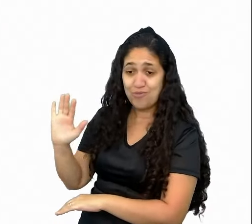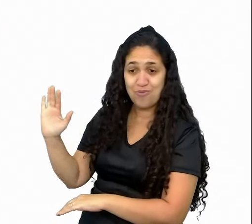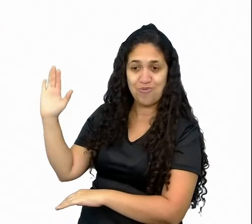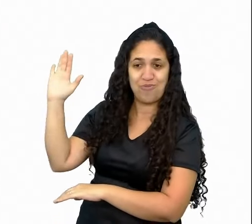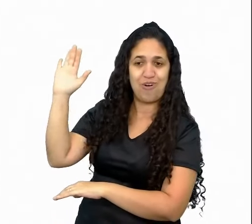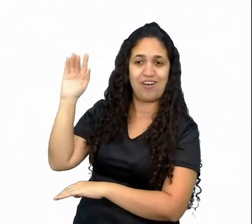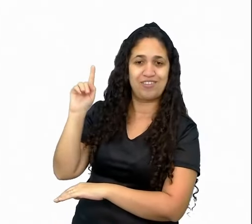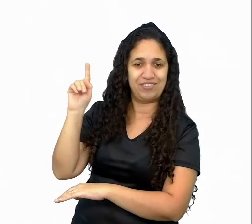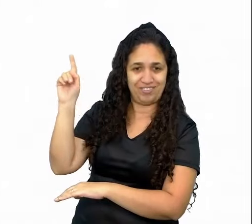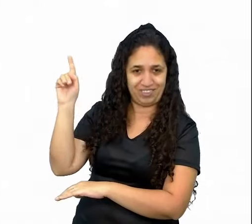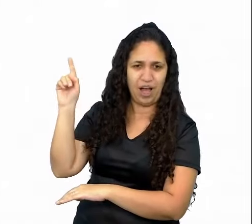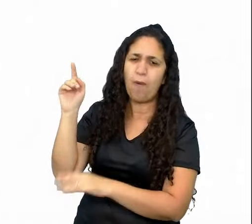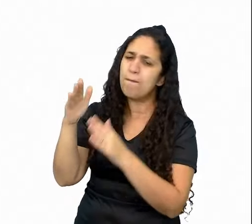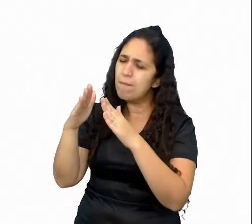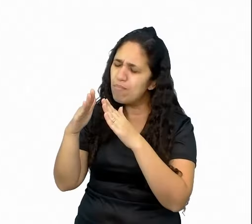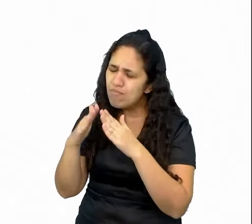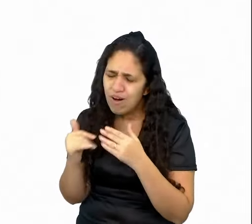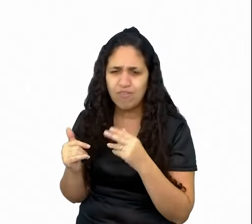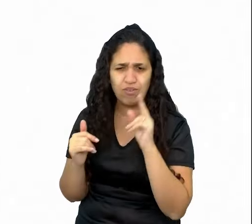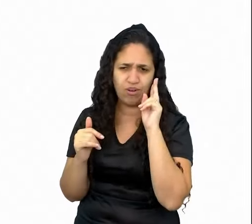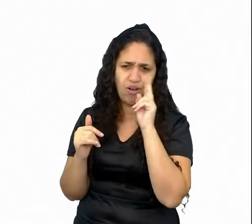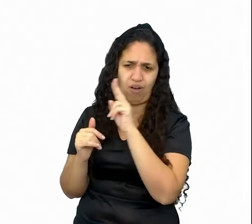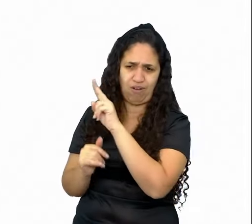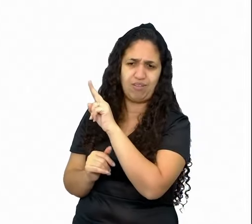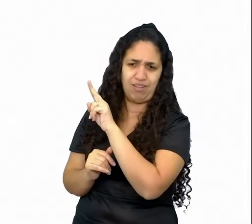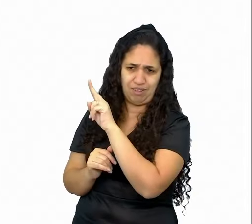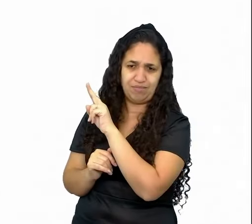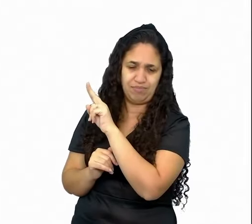uma olhadinha, por gentileza.